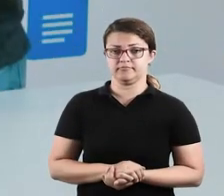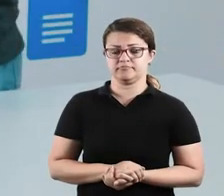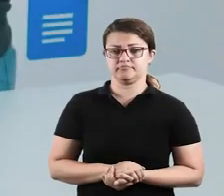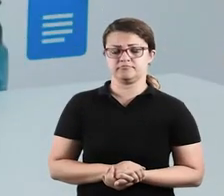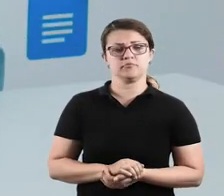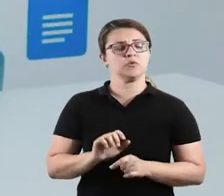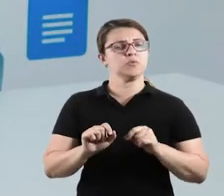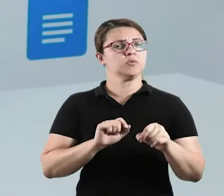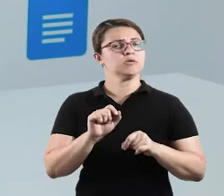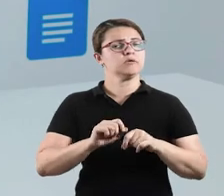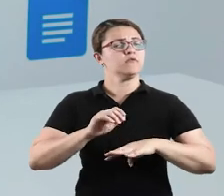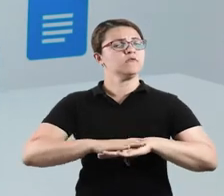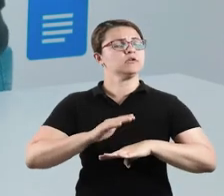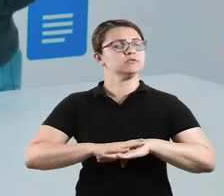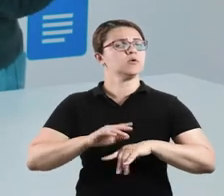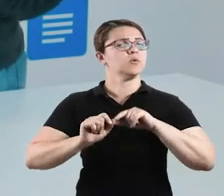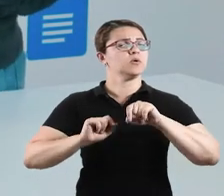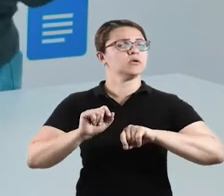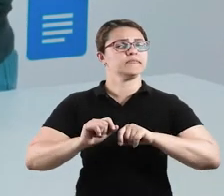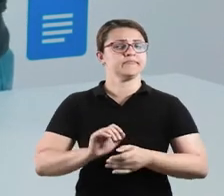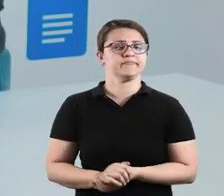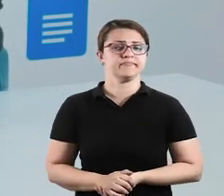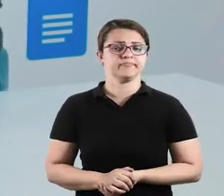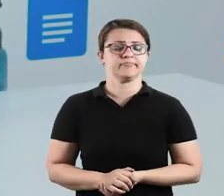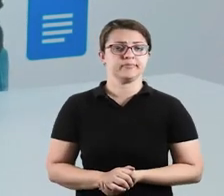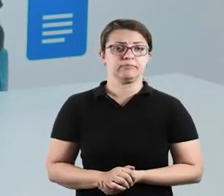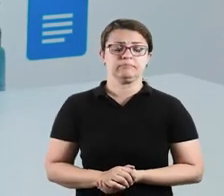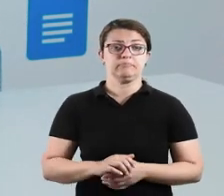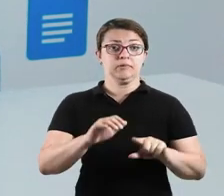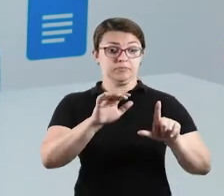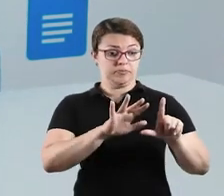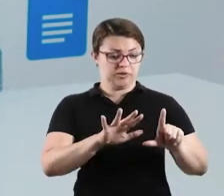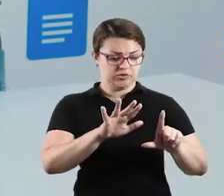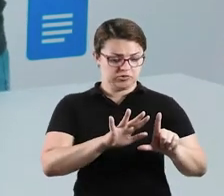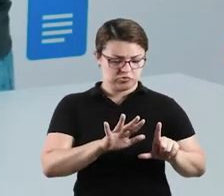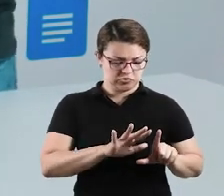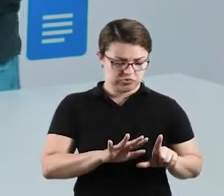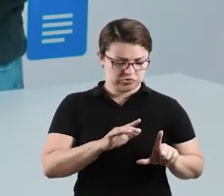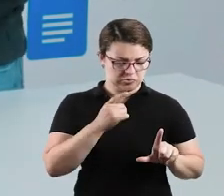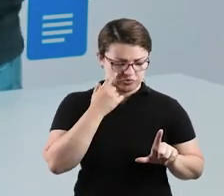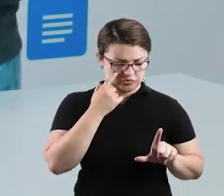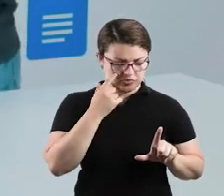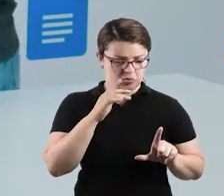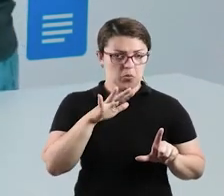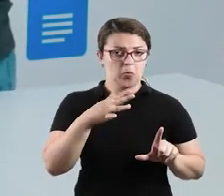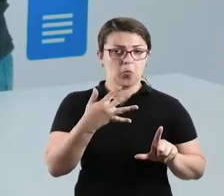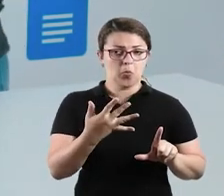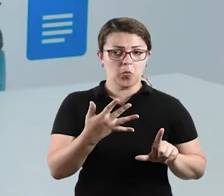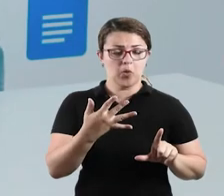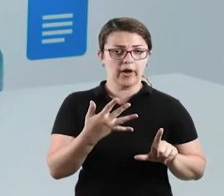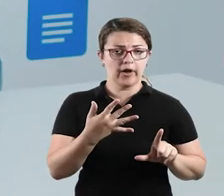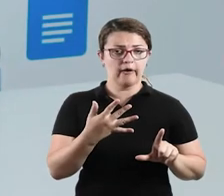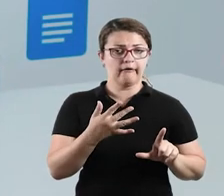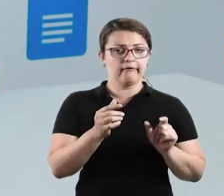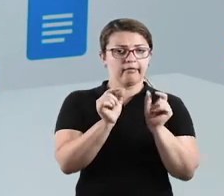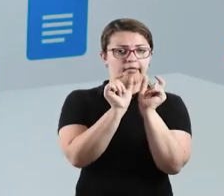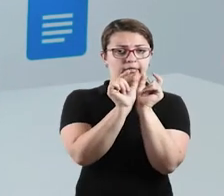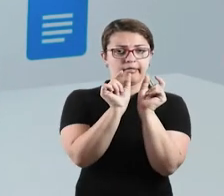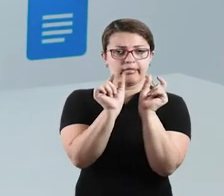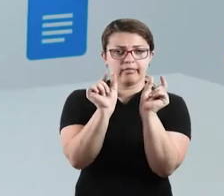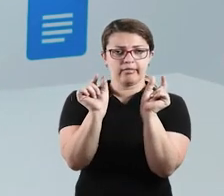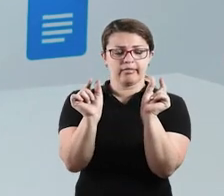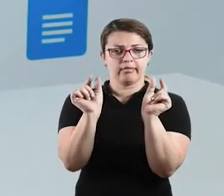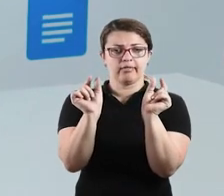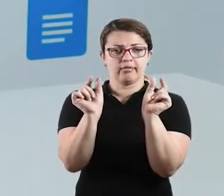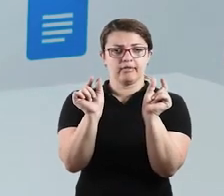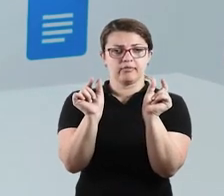O que vocês vão fazer para a gente? Lá tem algumas figuras e precisa selecionar quais são as sílabas que